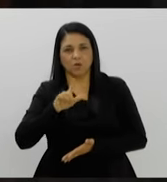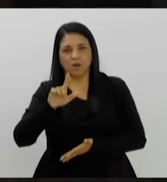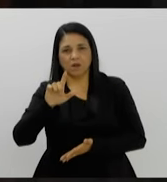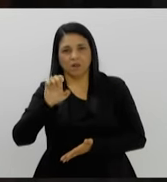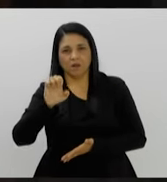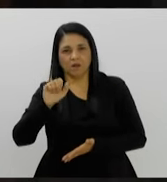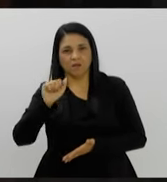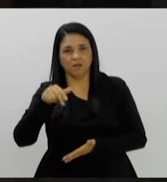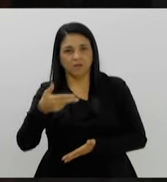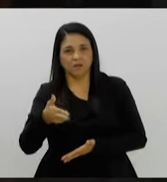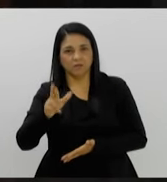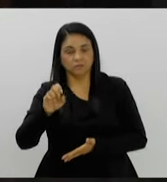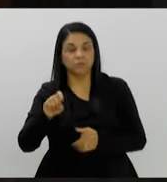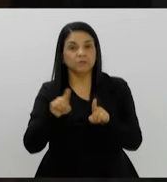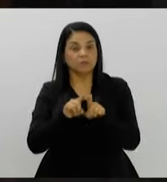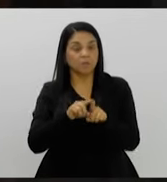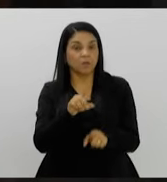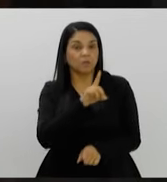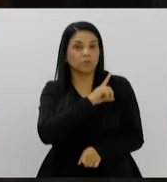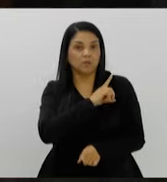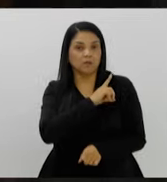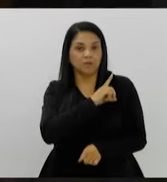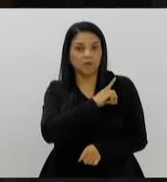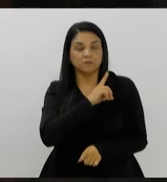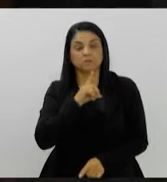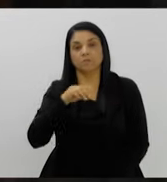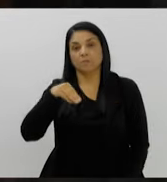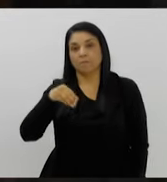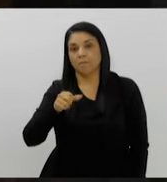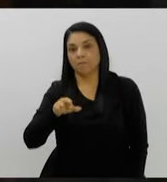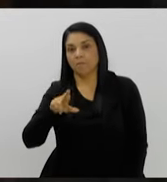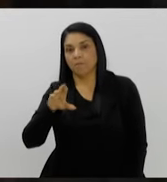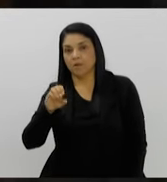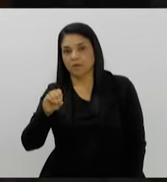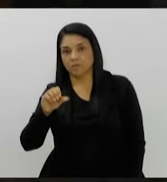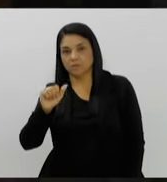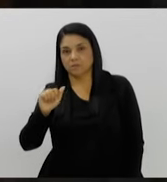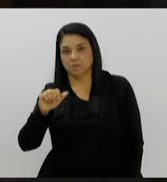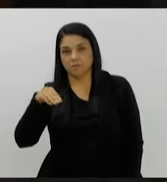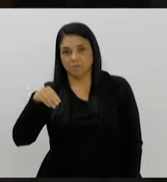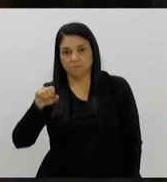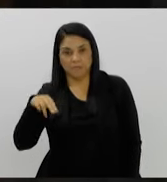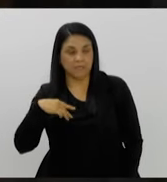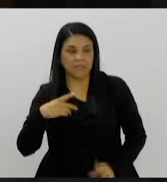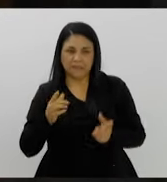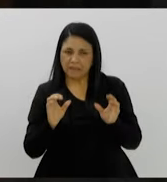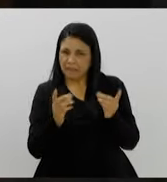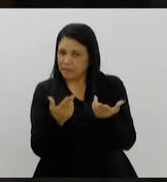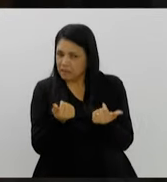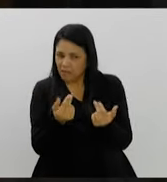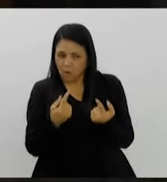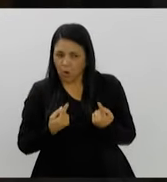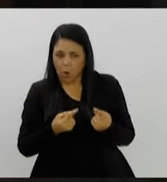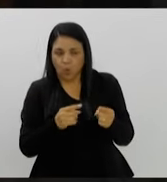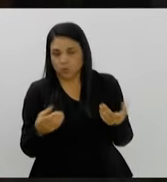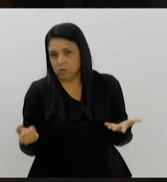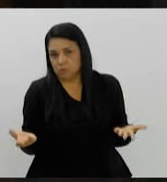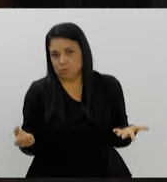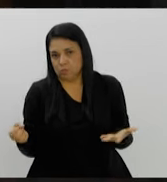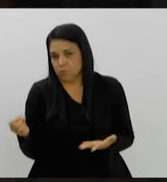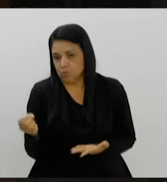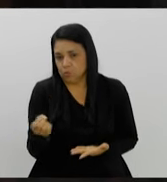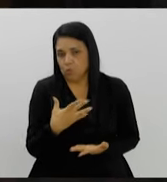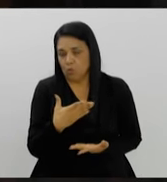do delegado da Polícia Civil o Dr Marcos Amim nada contra o atual chefe de polícia civil pelo contrário tem um apreço por